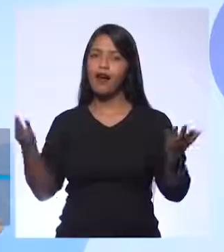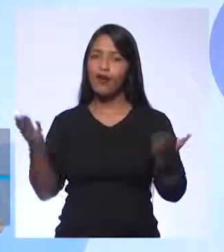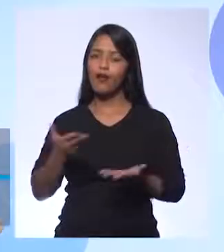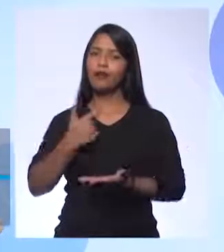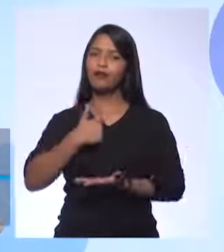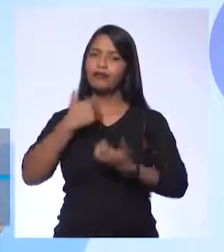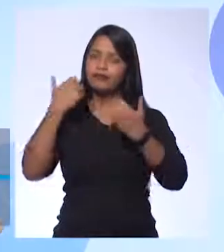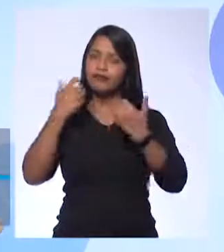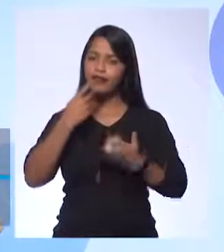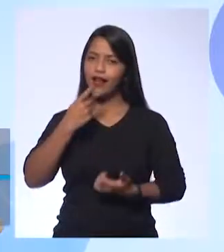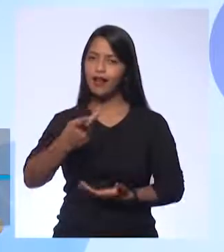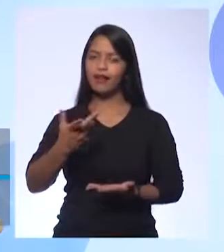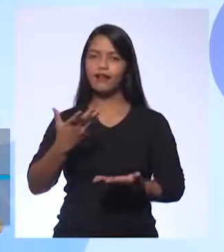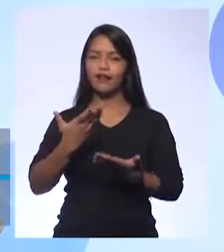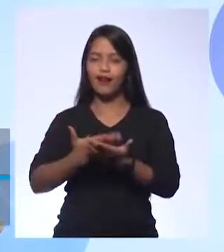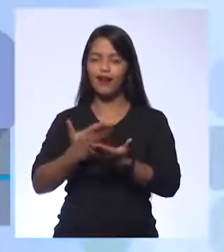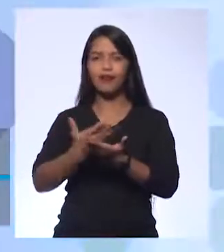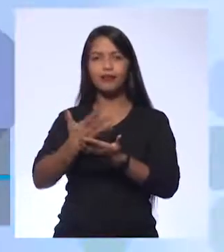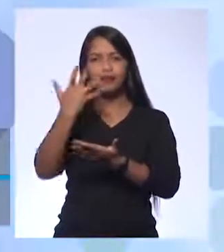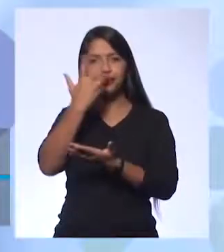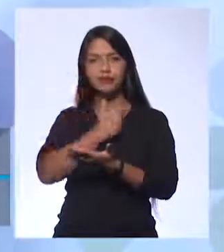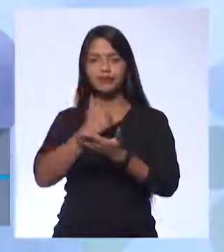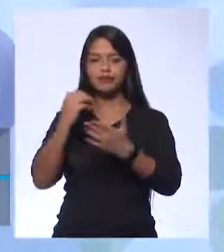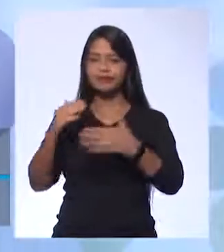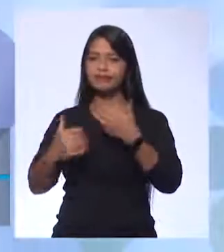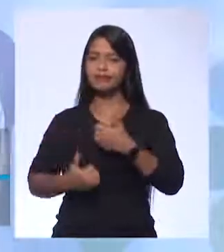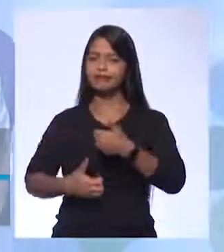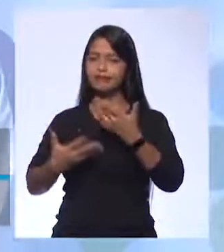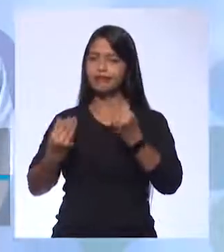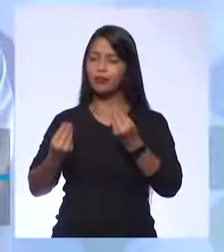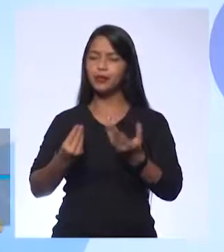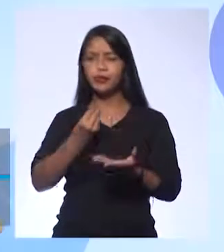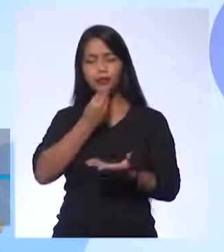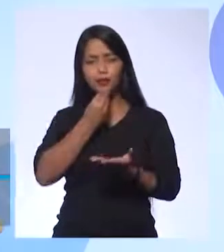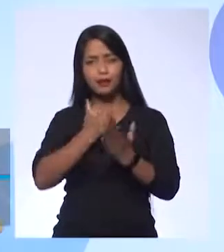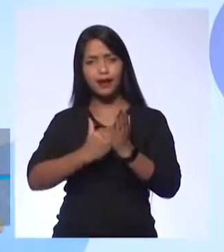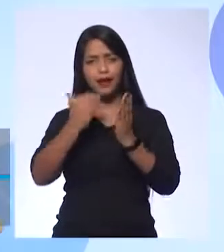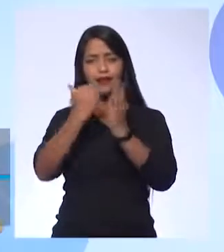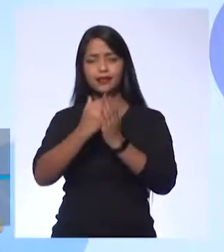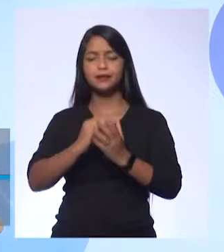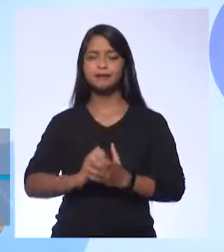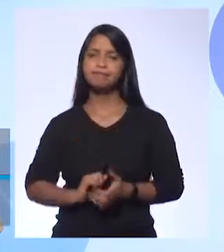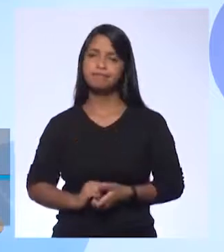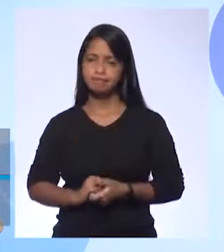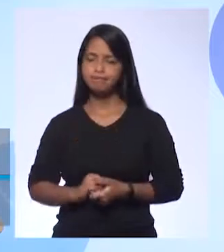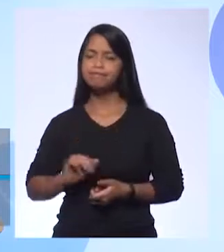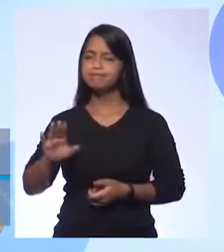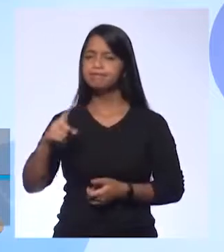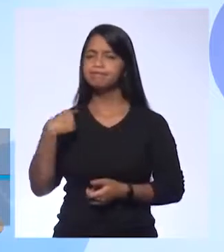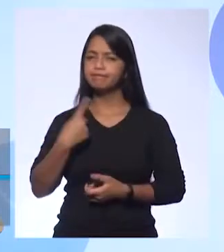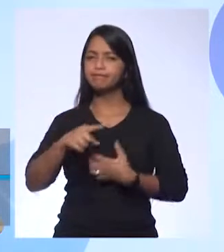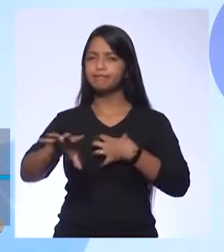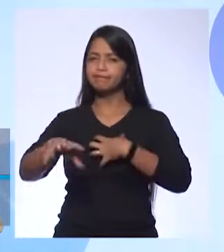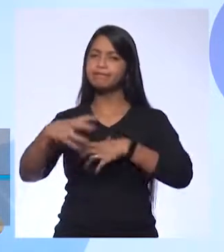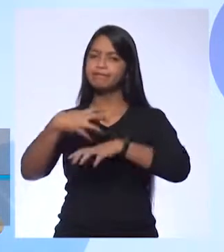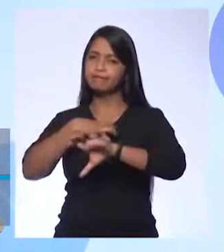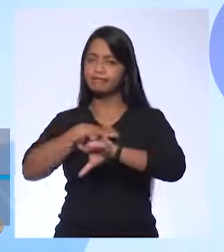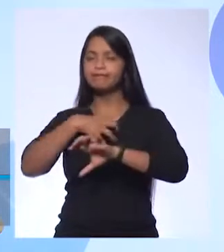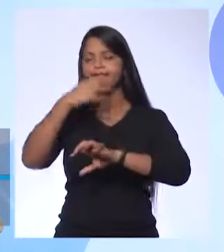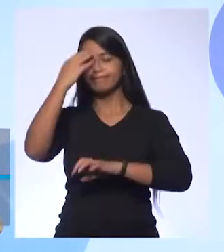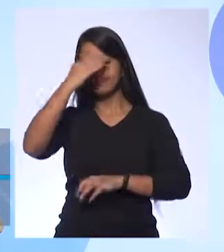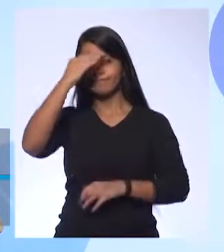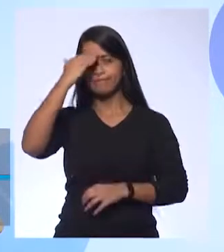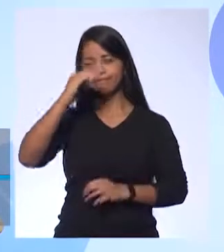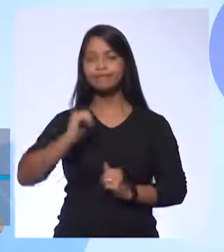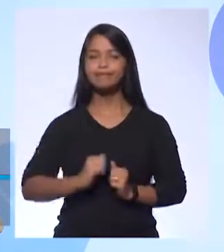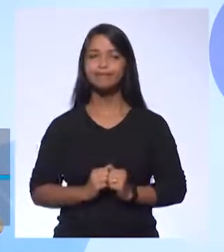tantas interações e a gente Pode fica ter sabendo mais, né, Magno? Pode ter Pois mais é, ainda. mas a gente entende, viu, professor? A gente é solidário a toda essa dificuldade